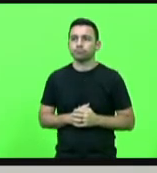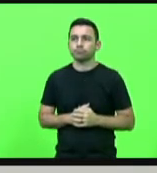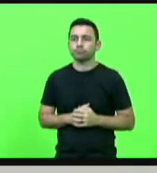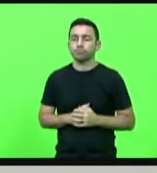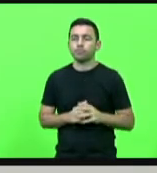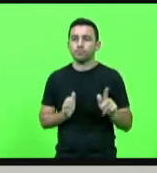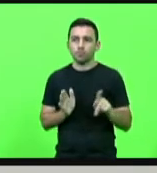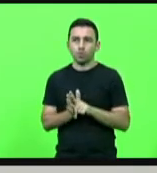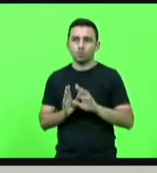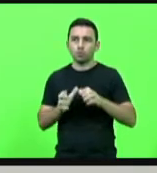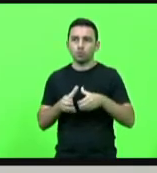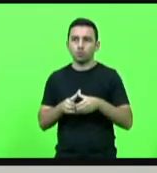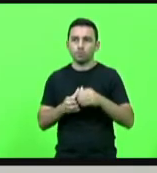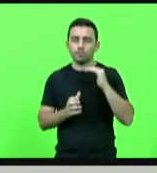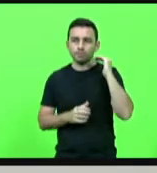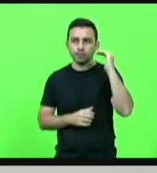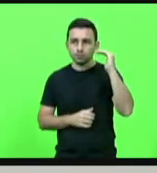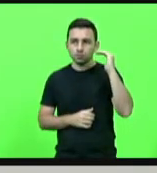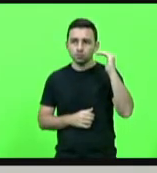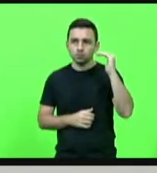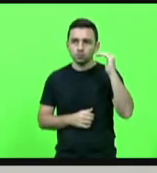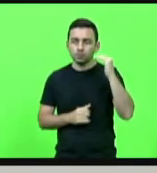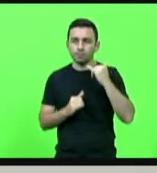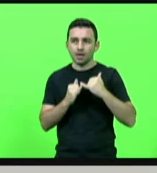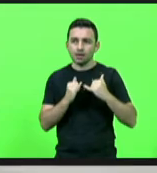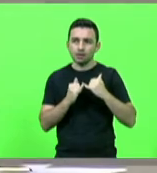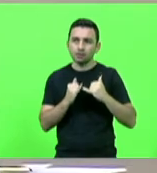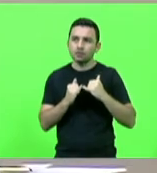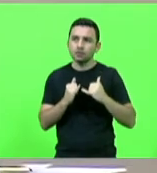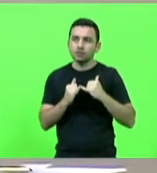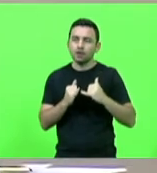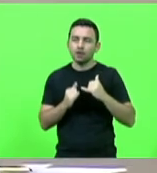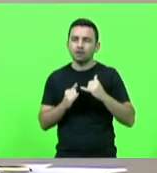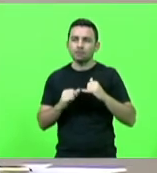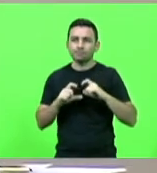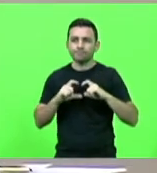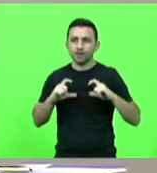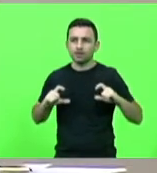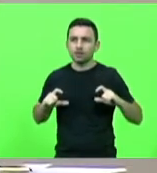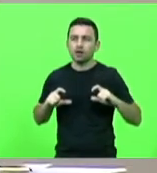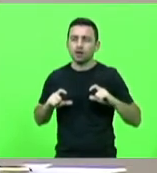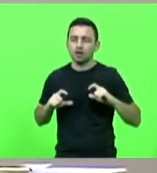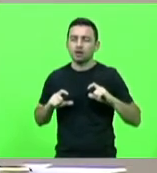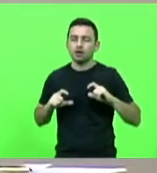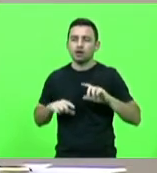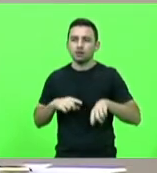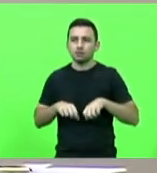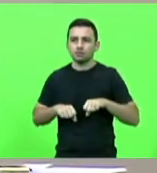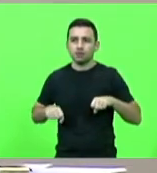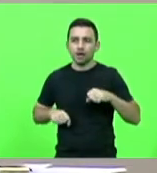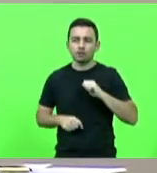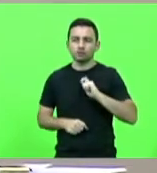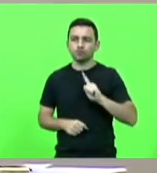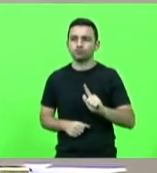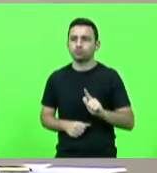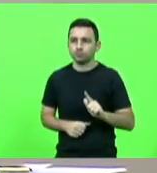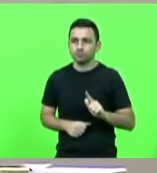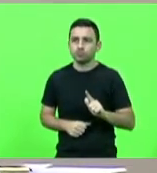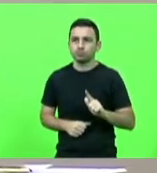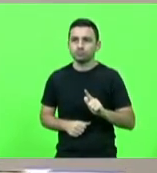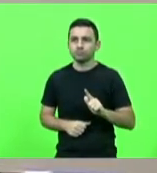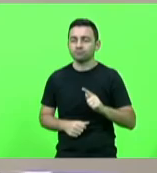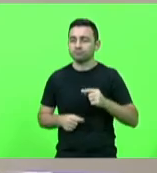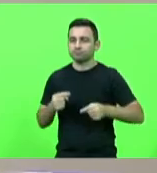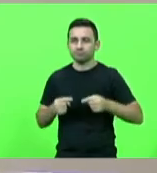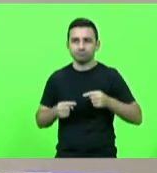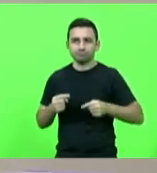categoria adulto médio, na faixa azul. Em discussão, não havendo quem queira discutir, em votação,